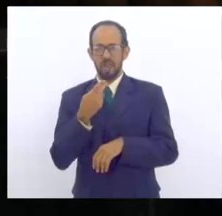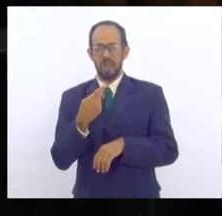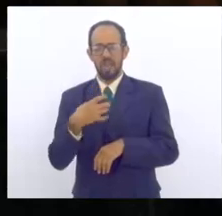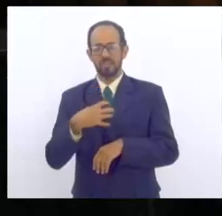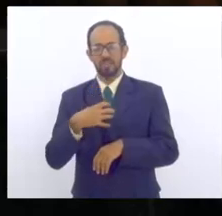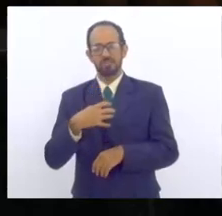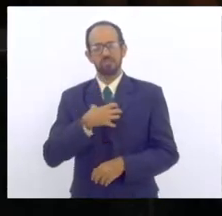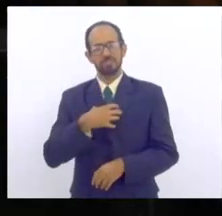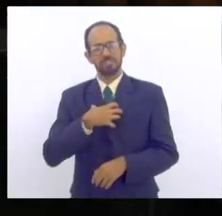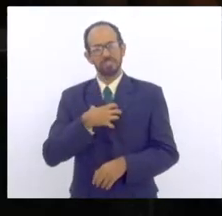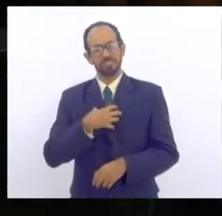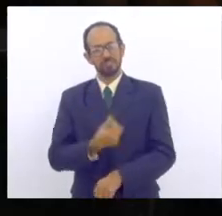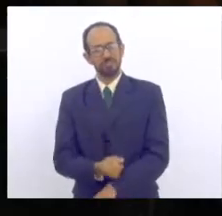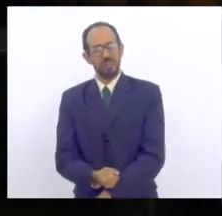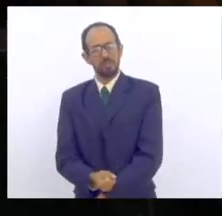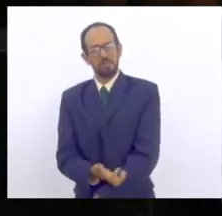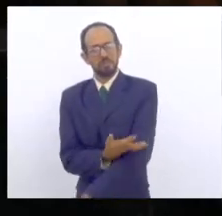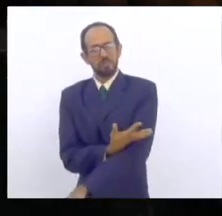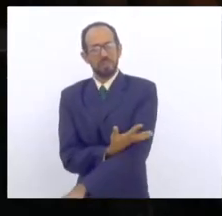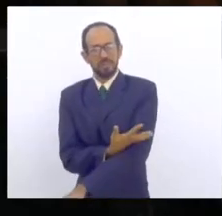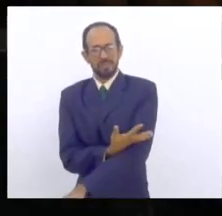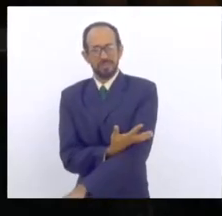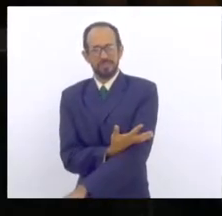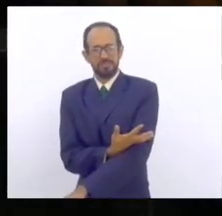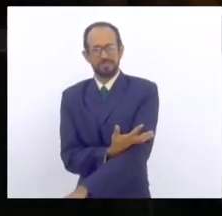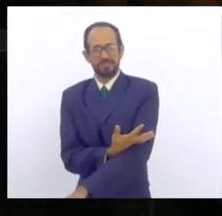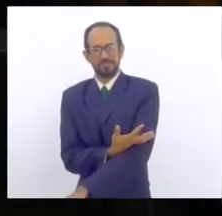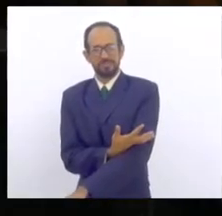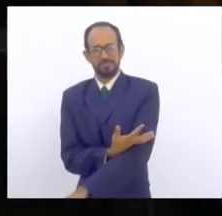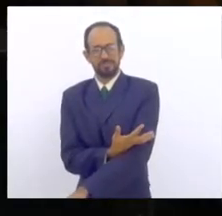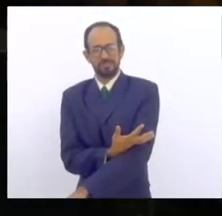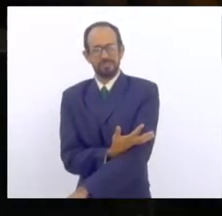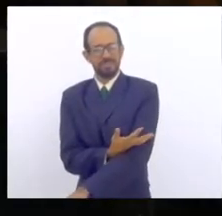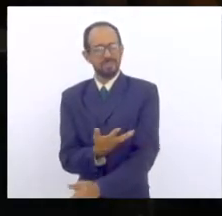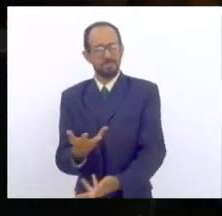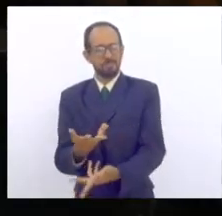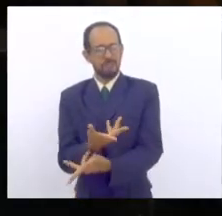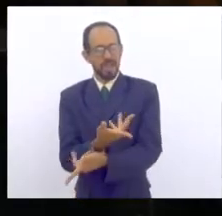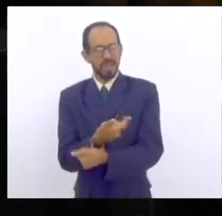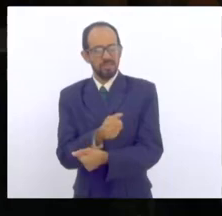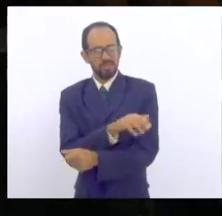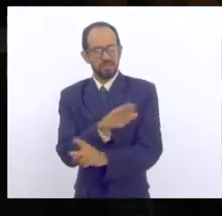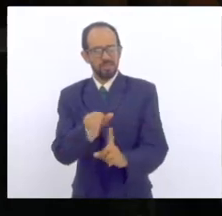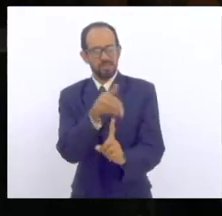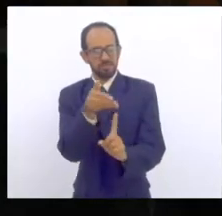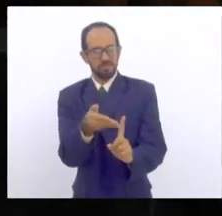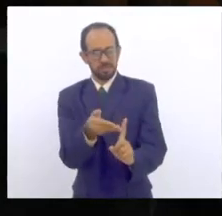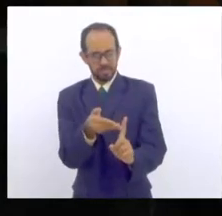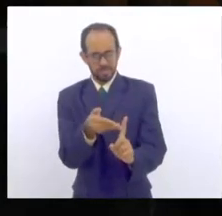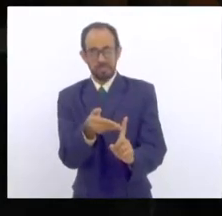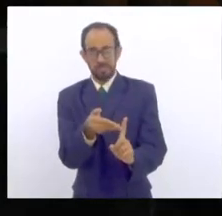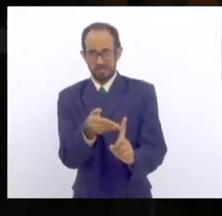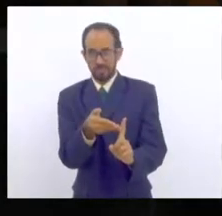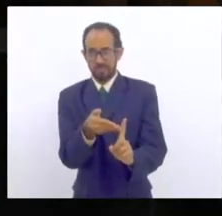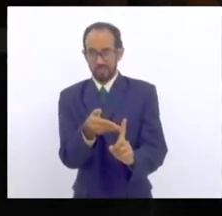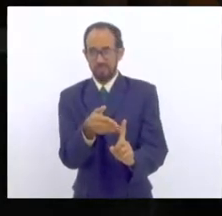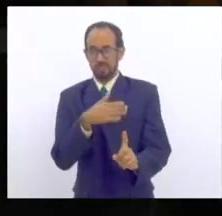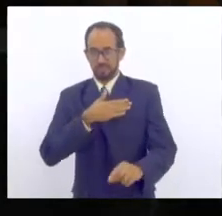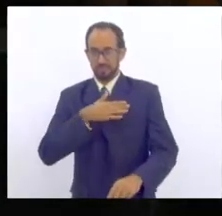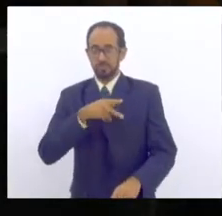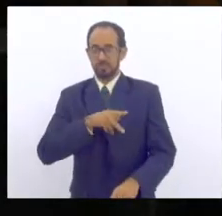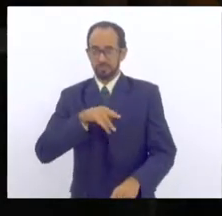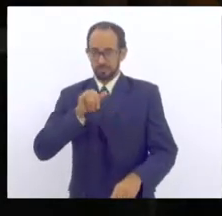estou imensamente emocionada com essa maravilha de homenagem e meu pai